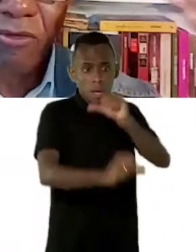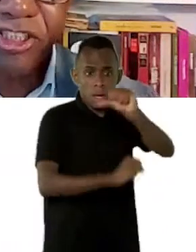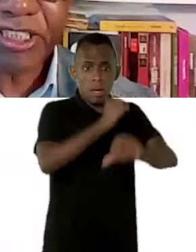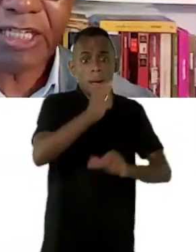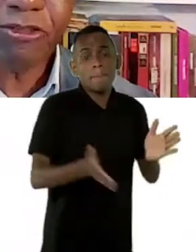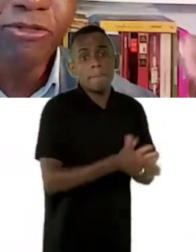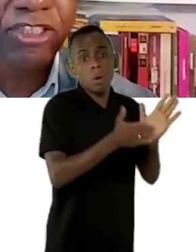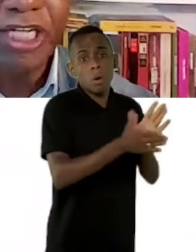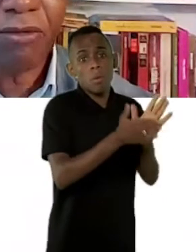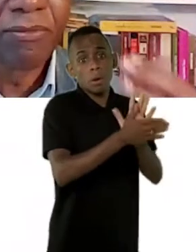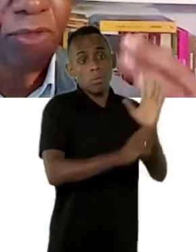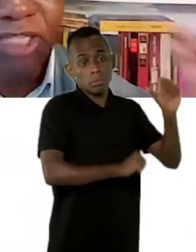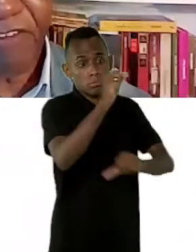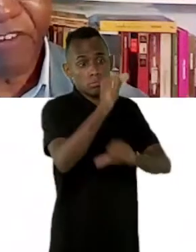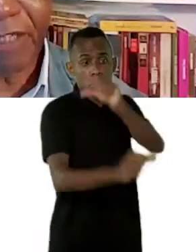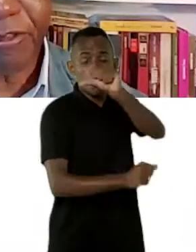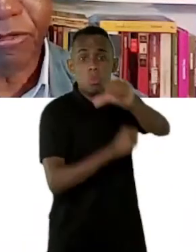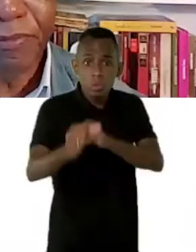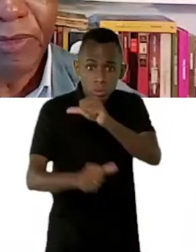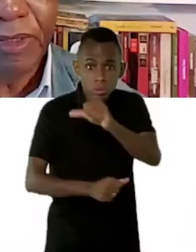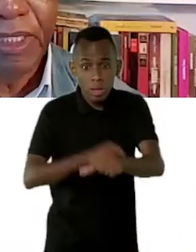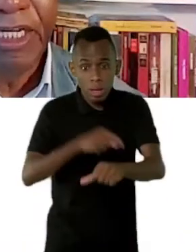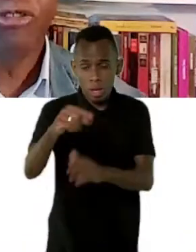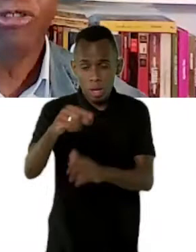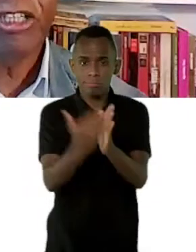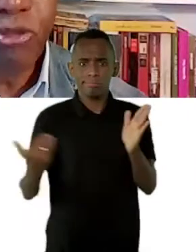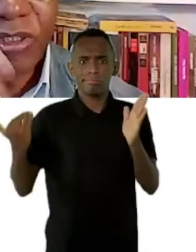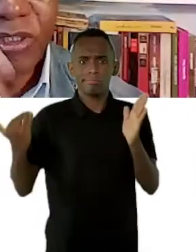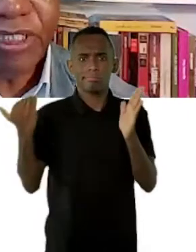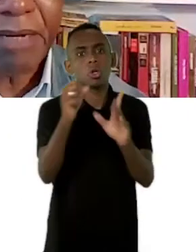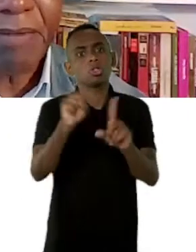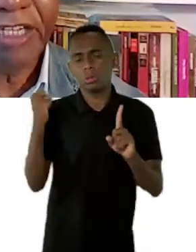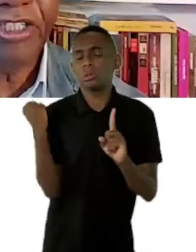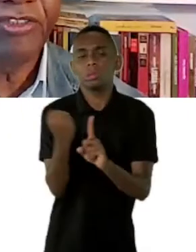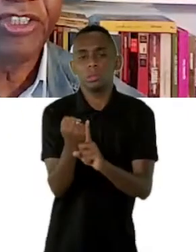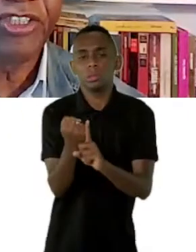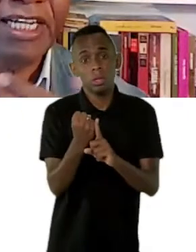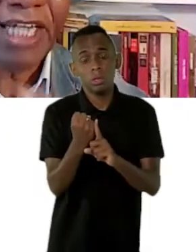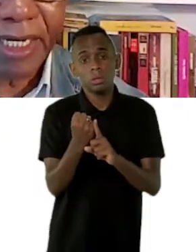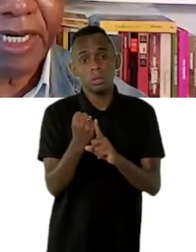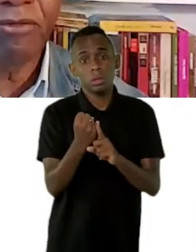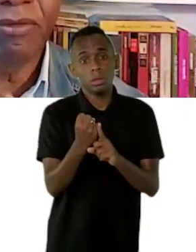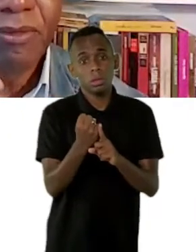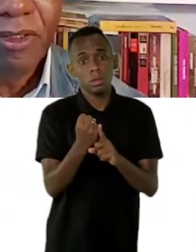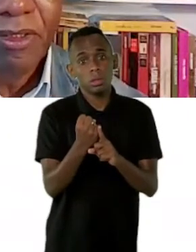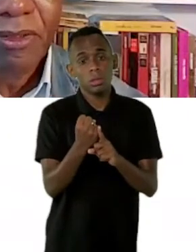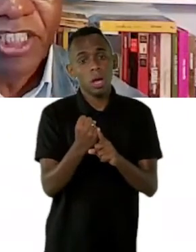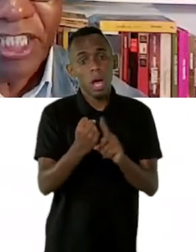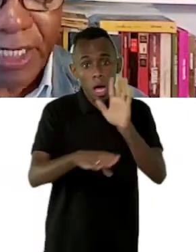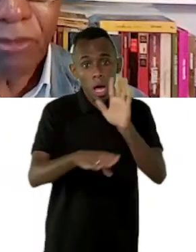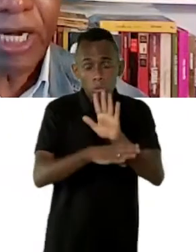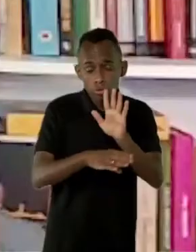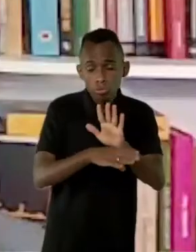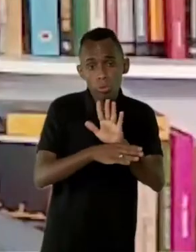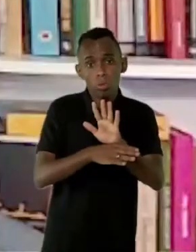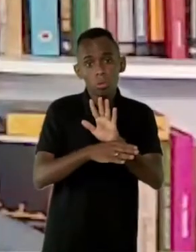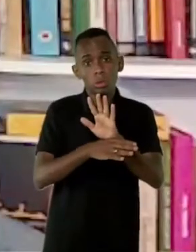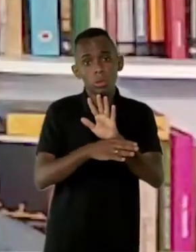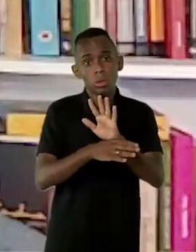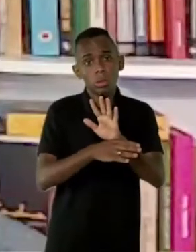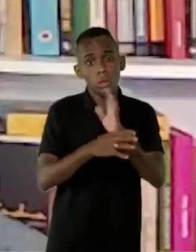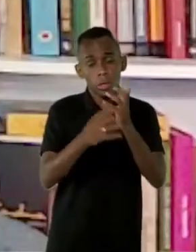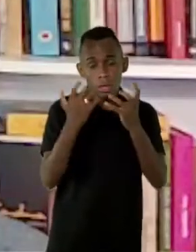para um extrato social muito elevado. Isso ajuda na imagem de quem está querendo seguir um caminho